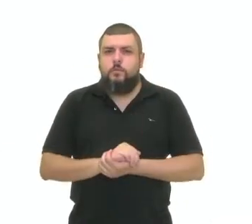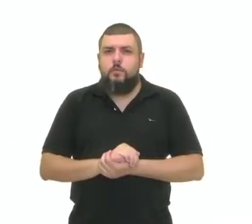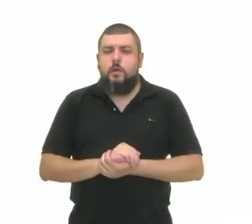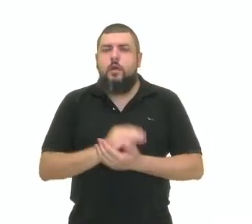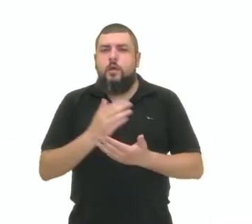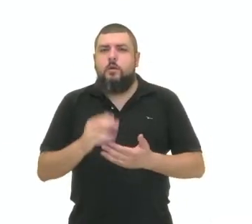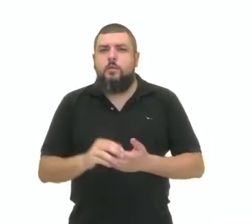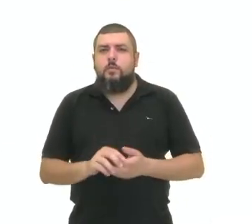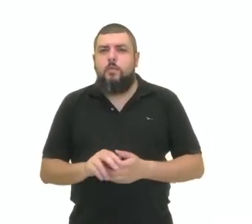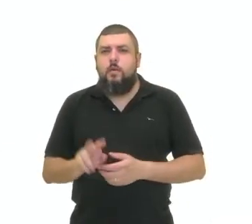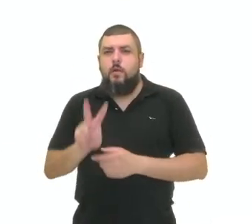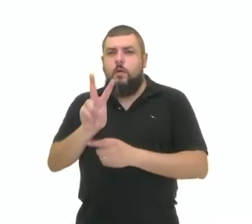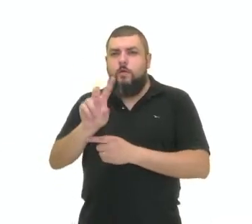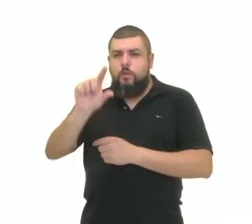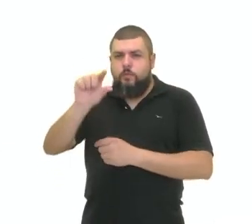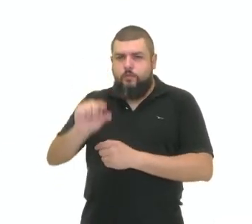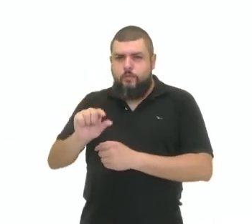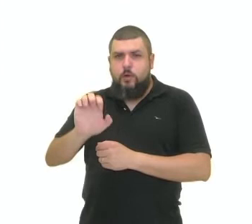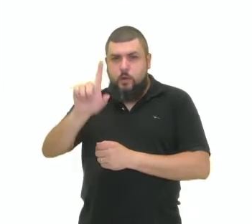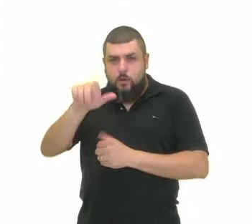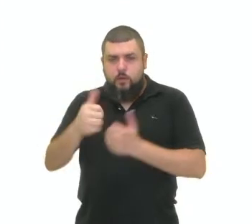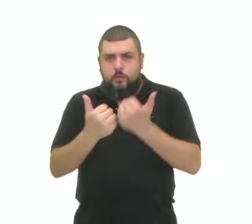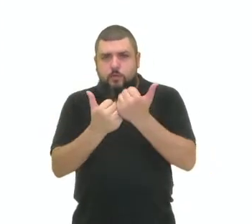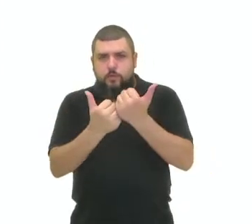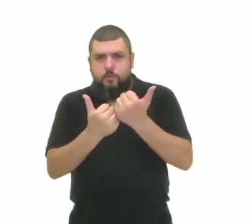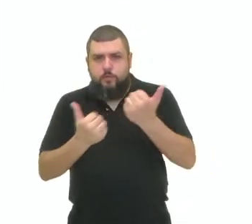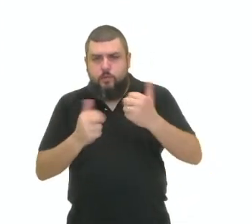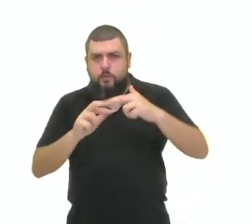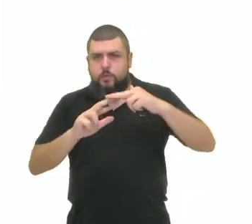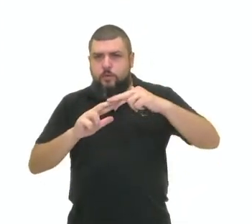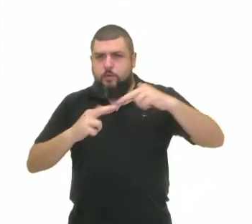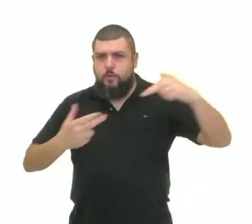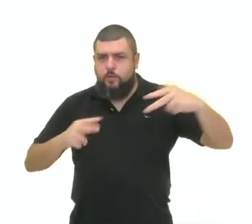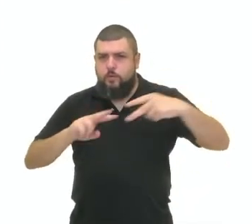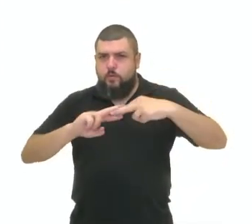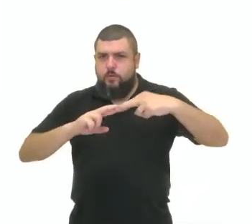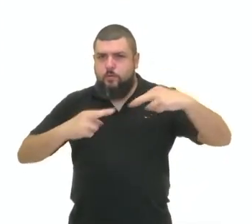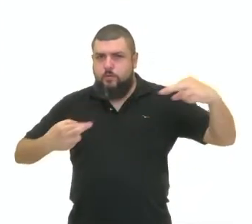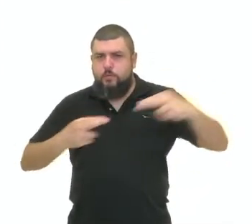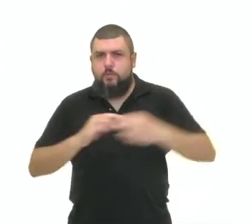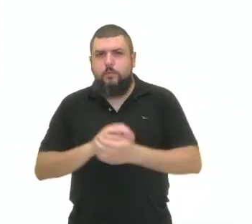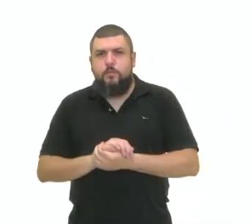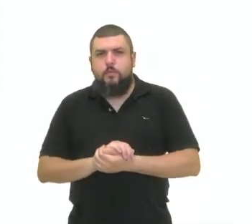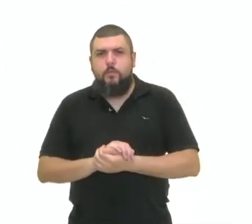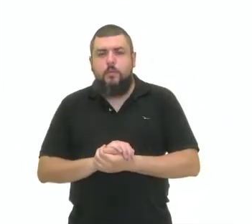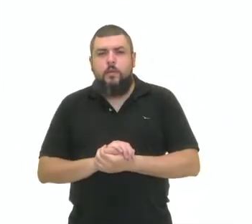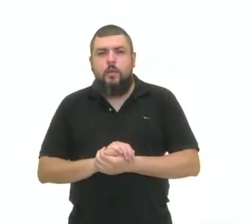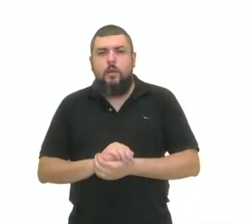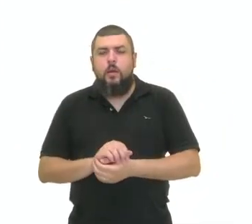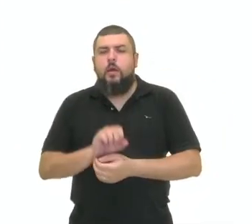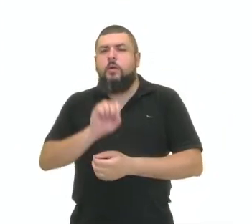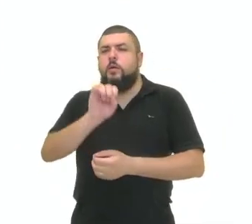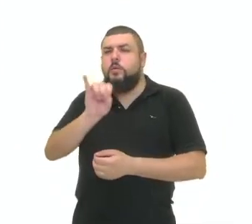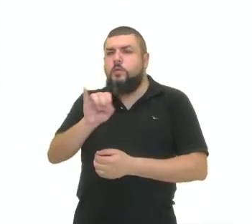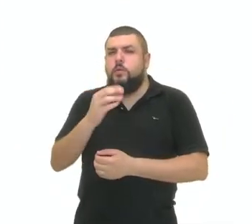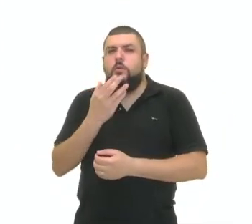Vzinho é o fator recessivo. Para a cor verde, quando a cor